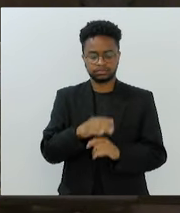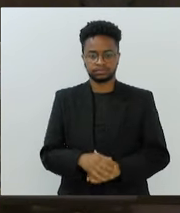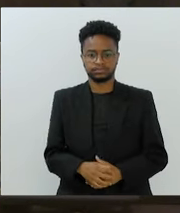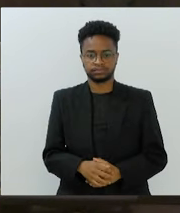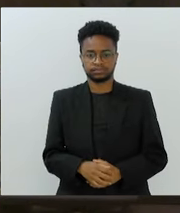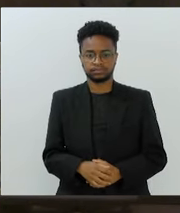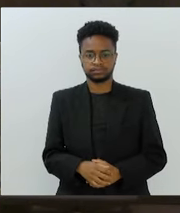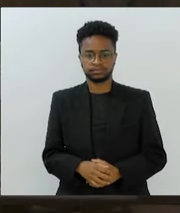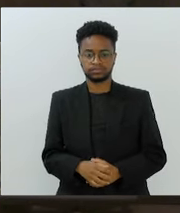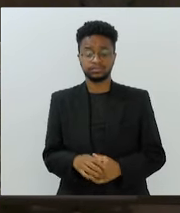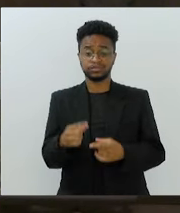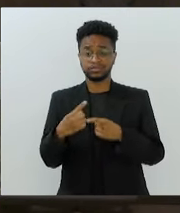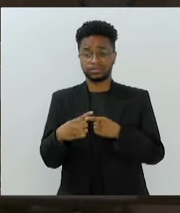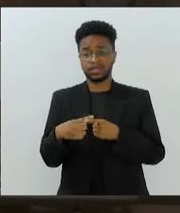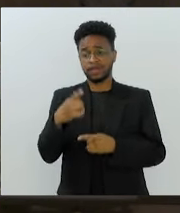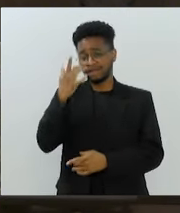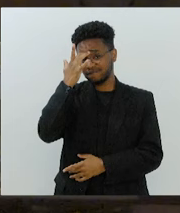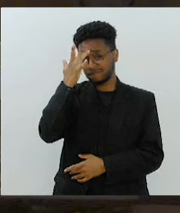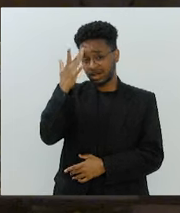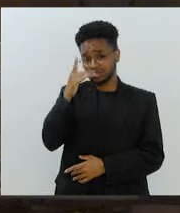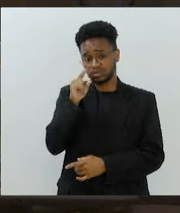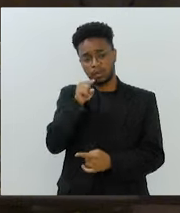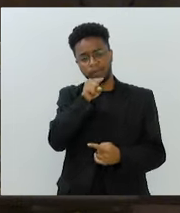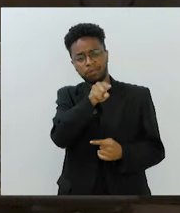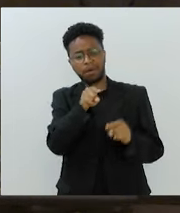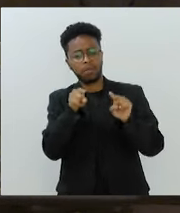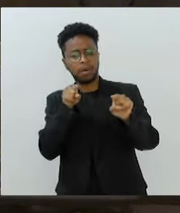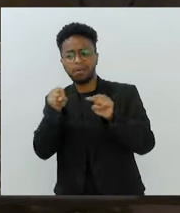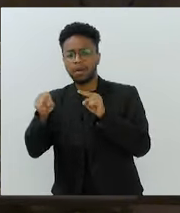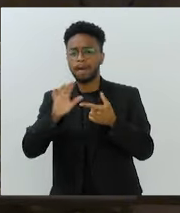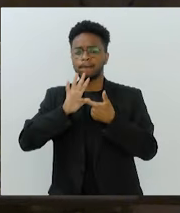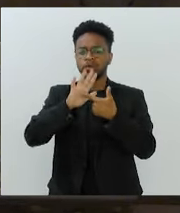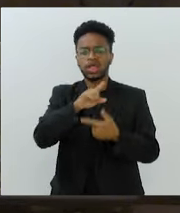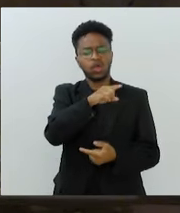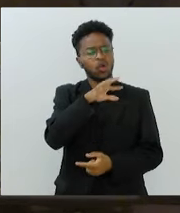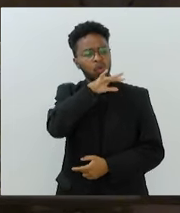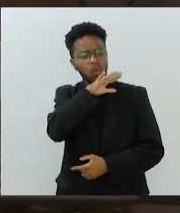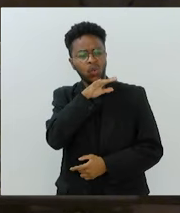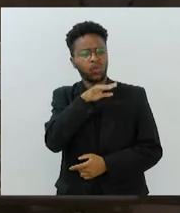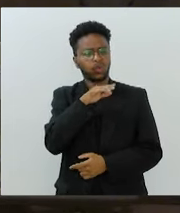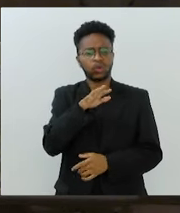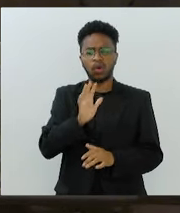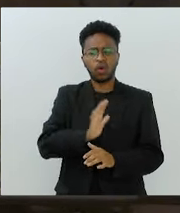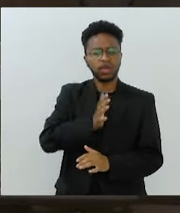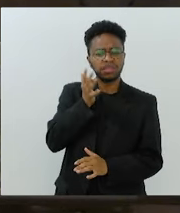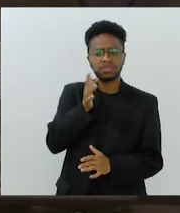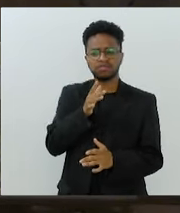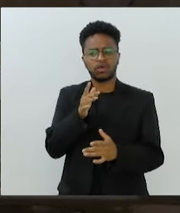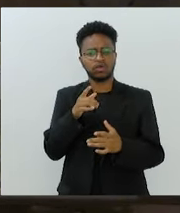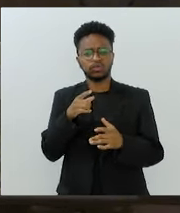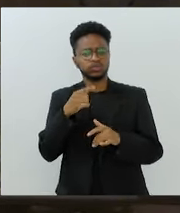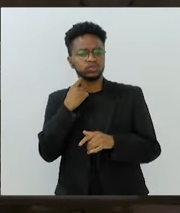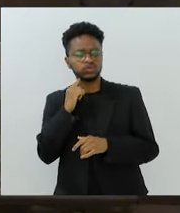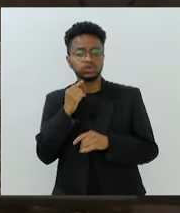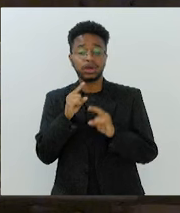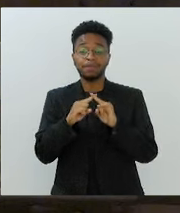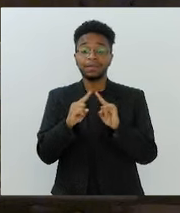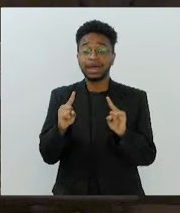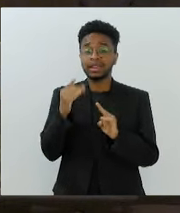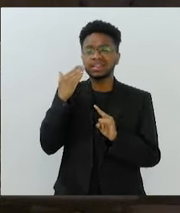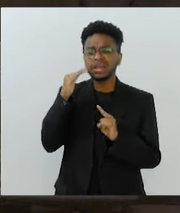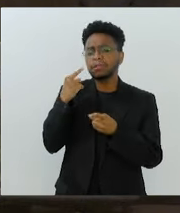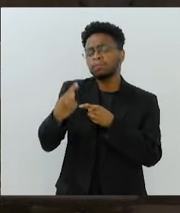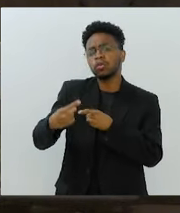muito mais fácil é apontar o dedo e dizer está tudo ruim, tudo podre, tudo contaminado. Agora, entender por que que está